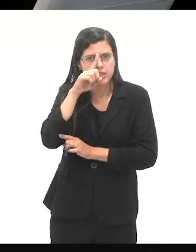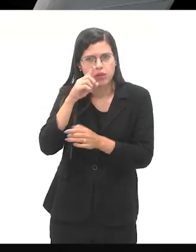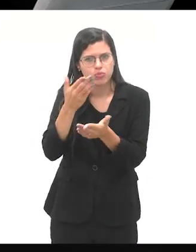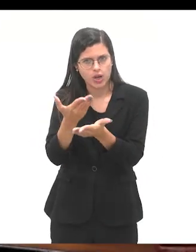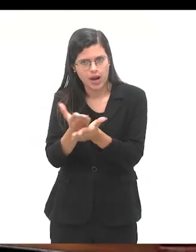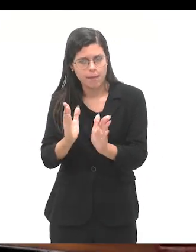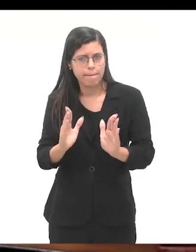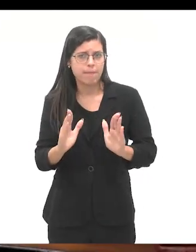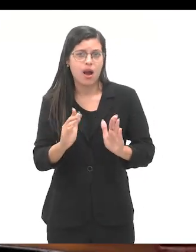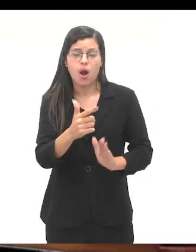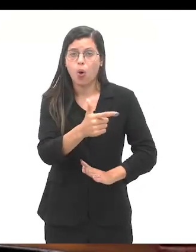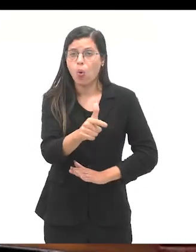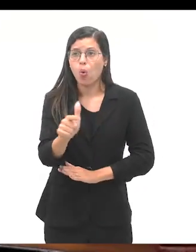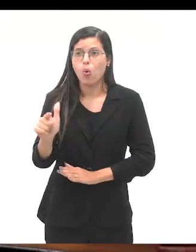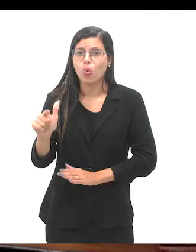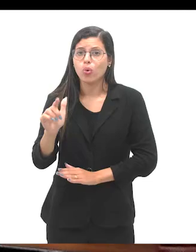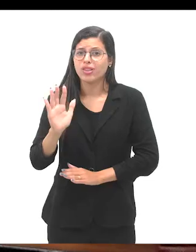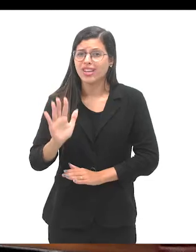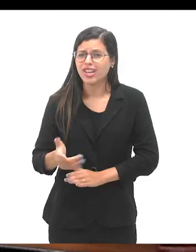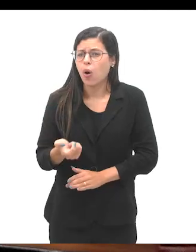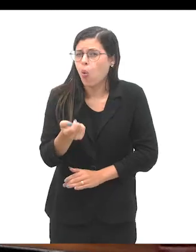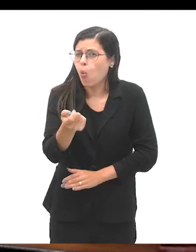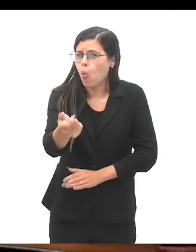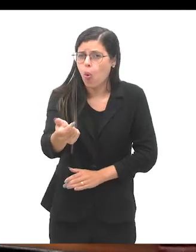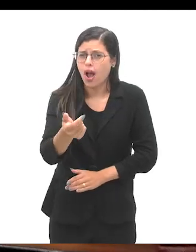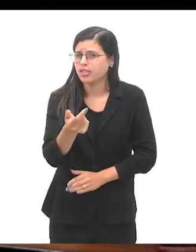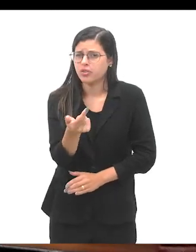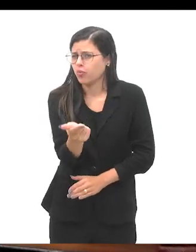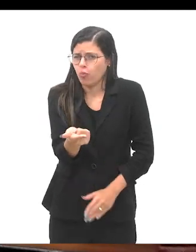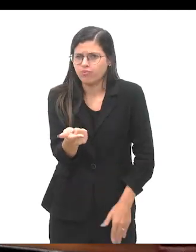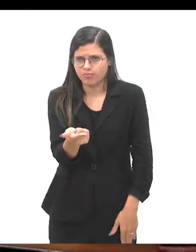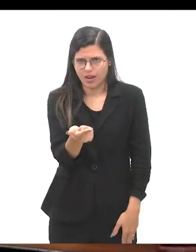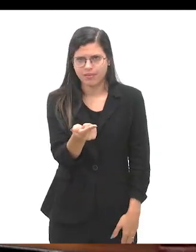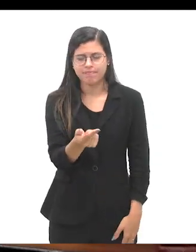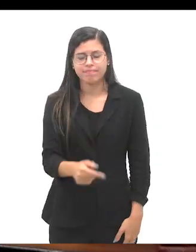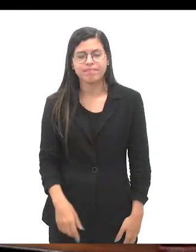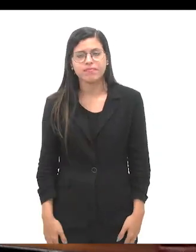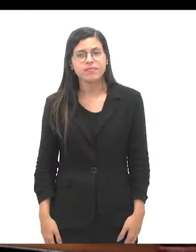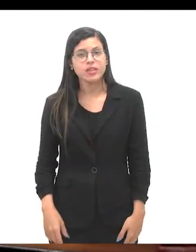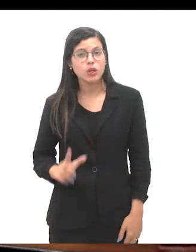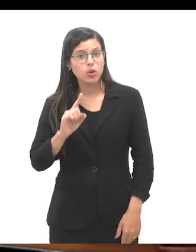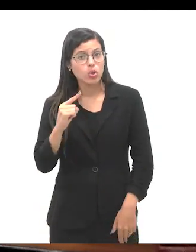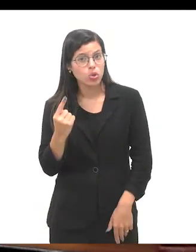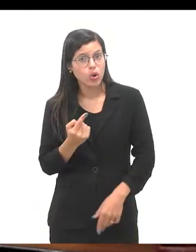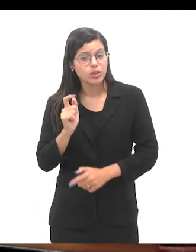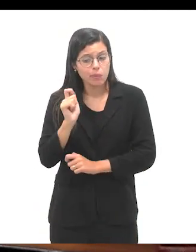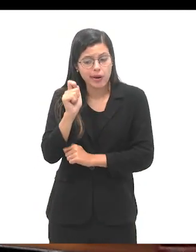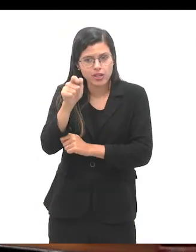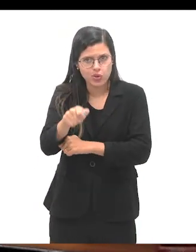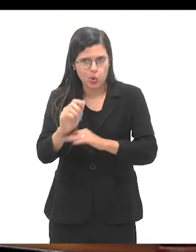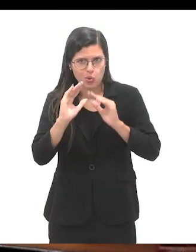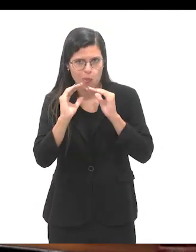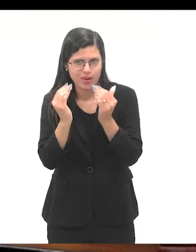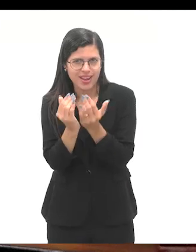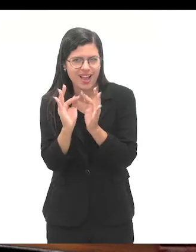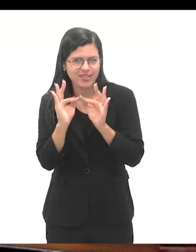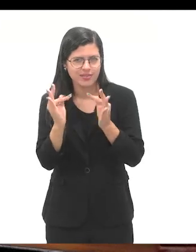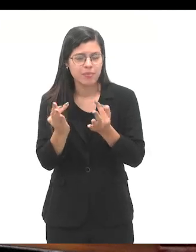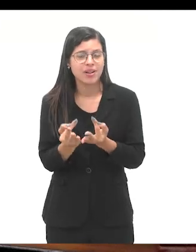ameaçadas, né? Outras estão já quase extintas, nós, pescadores artesanais, a gente fica